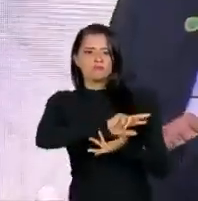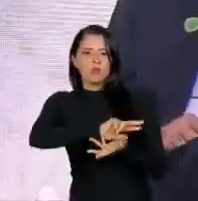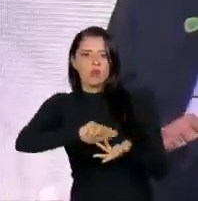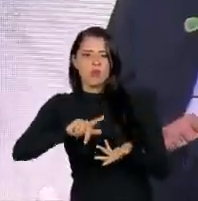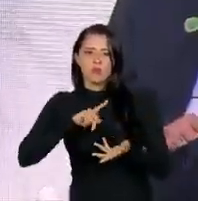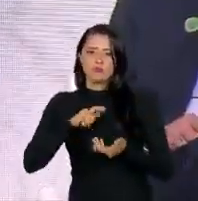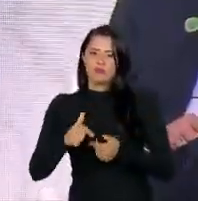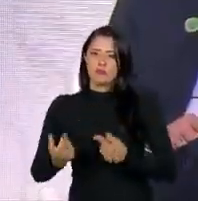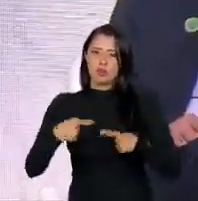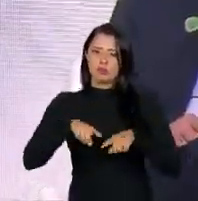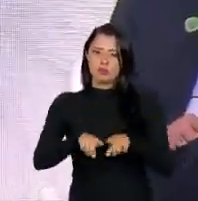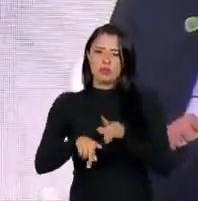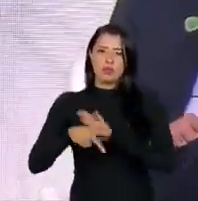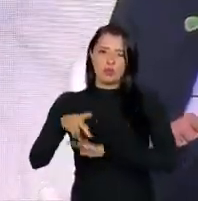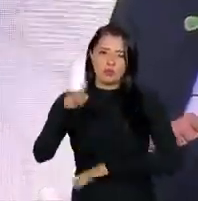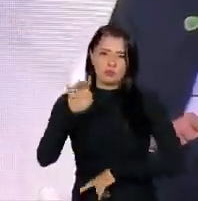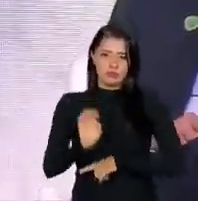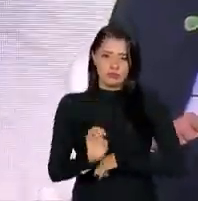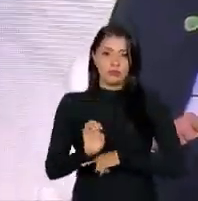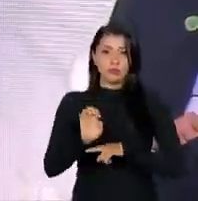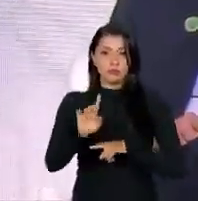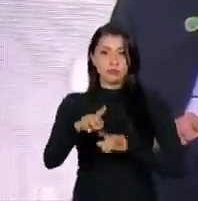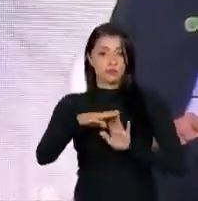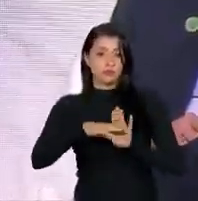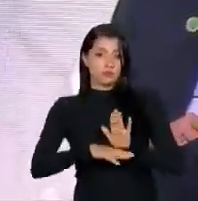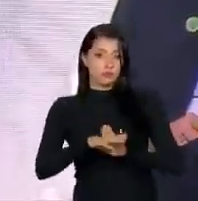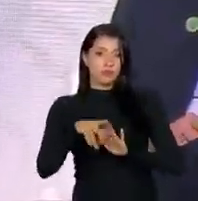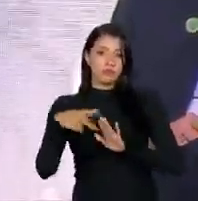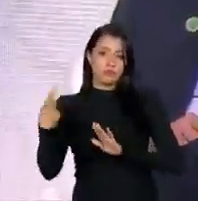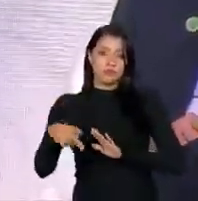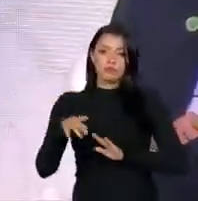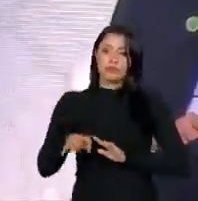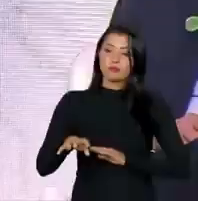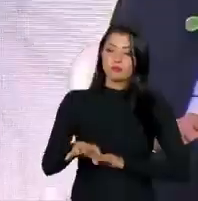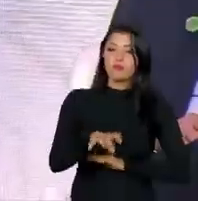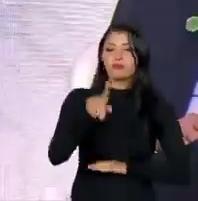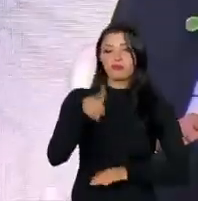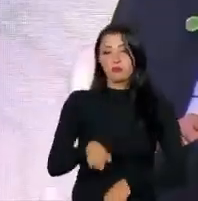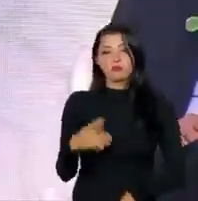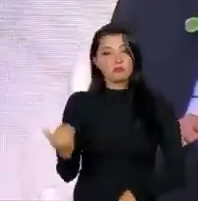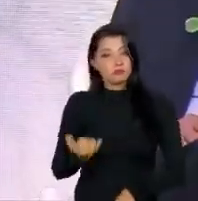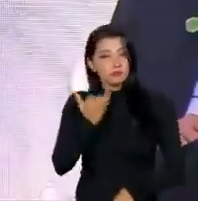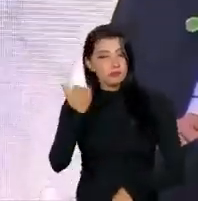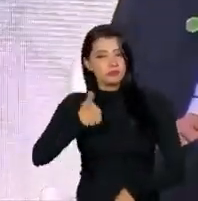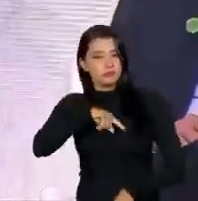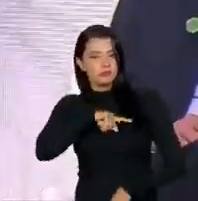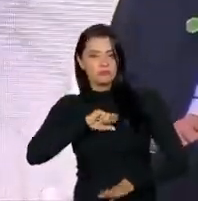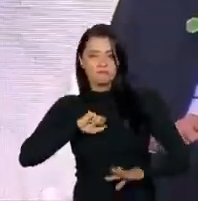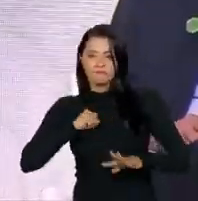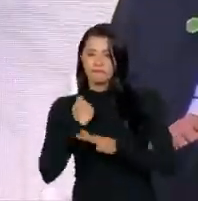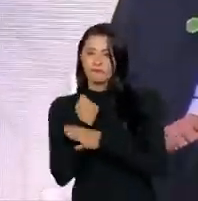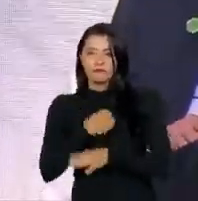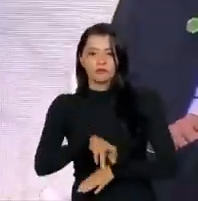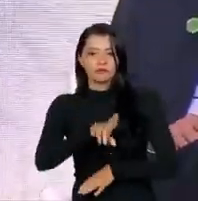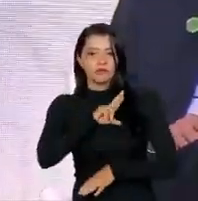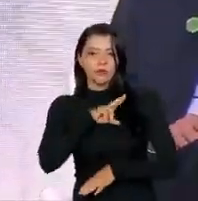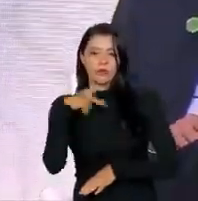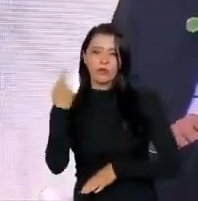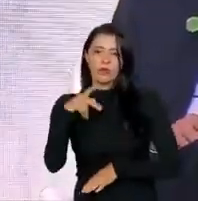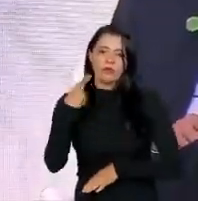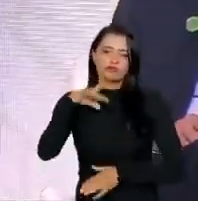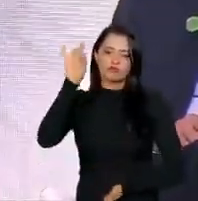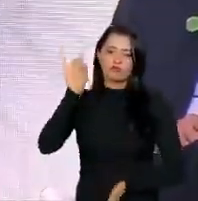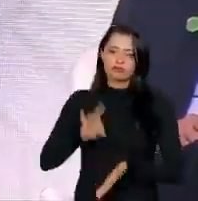ações em parceria com o estado. E essa agenda intersetorial ela é muito importante para a gente garantir o resultado e